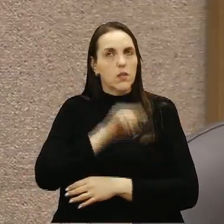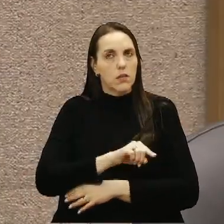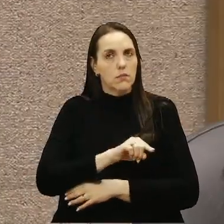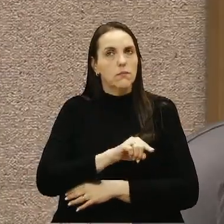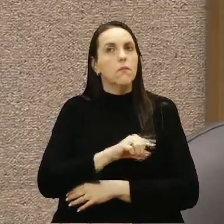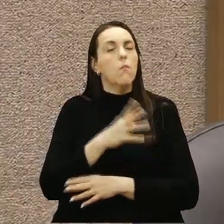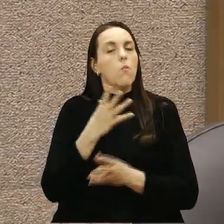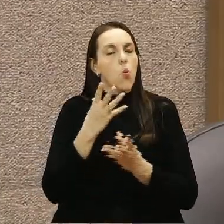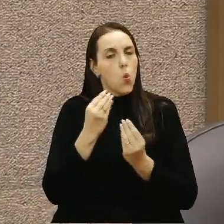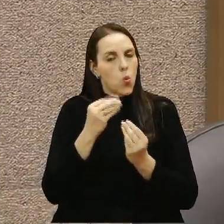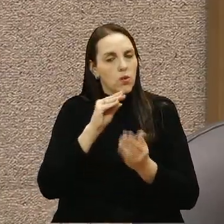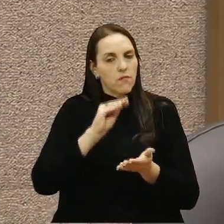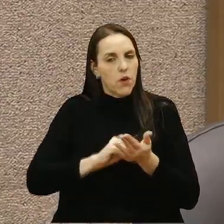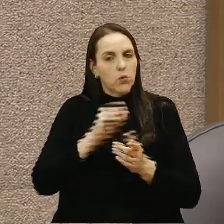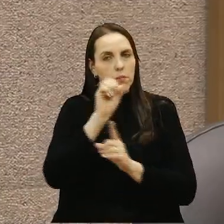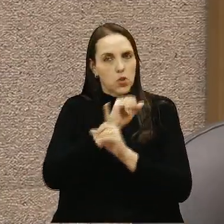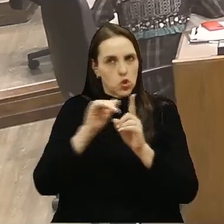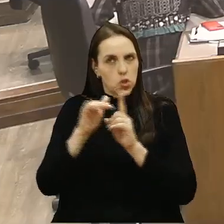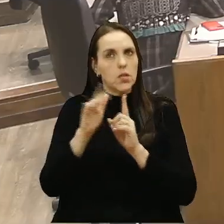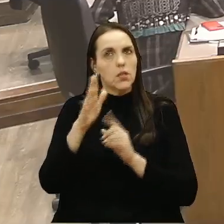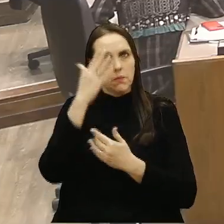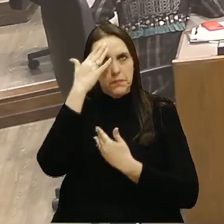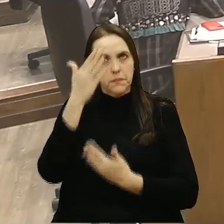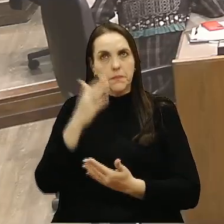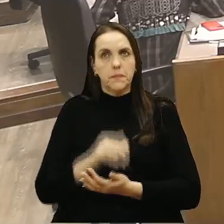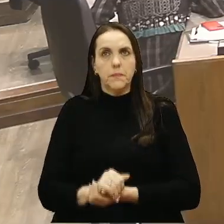falta e muita falta para a nossa sociedade. Obrigado, vereador D'Ambrosio. Solicito as